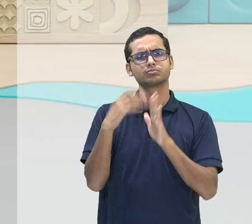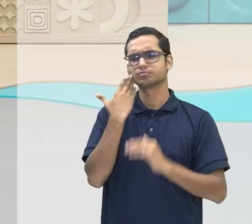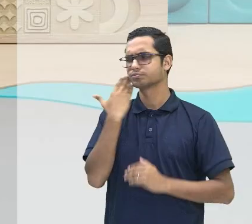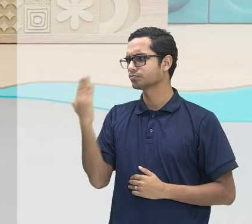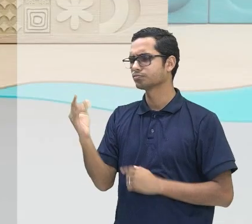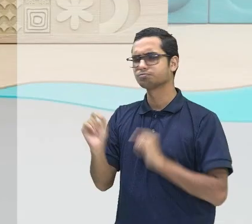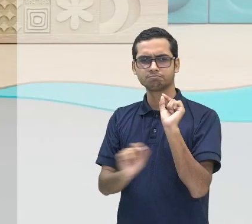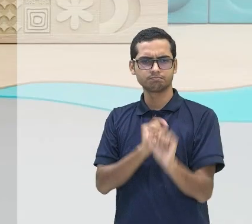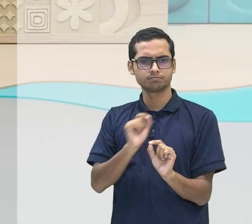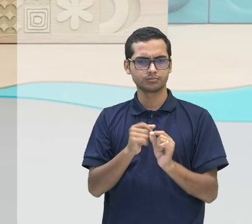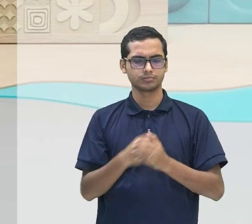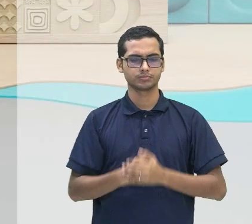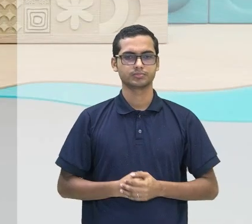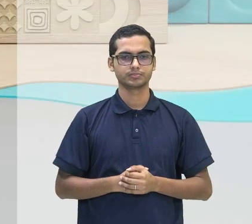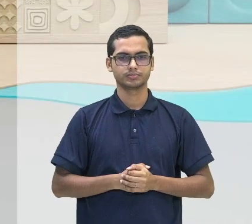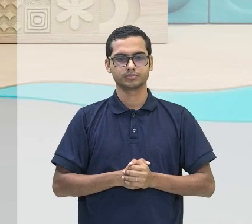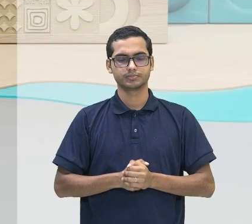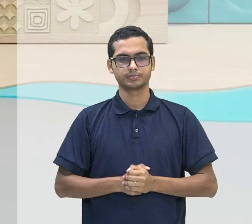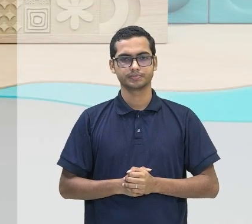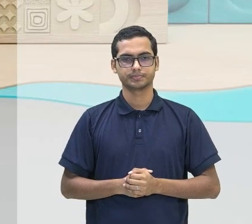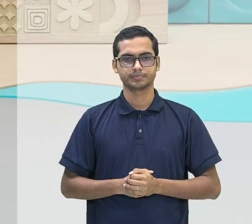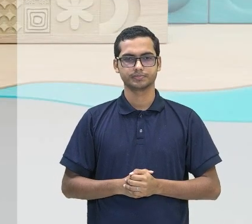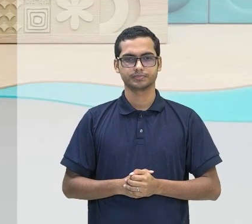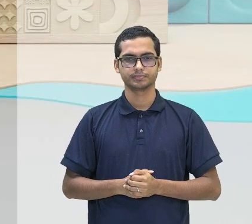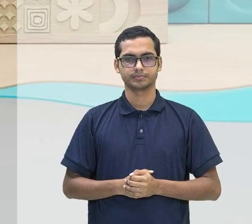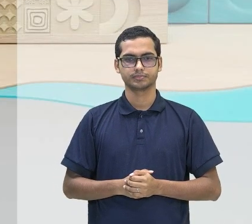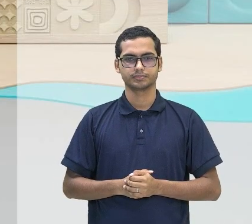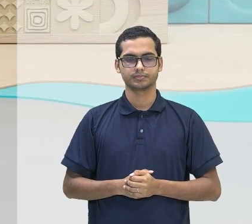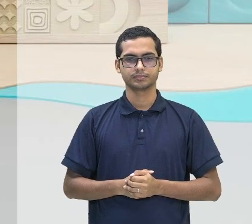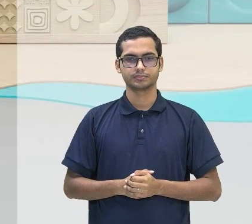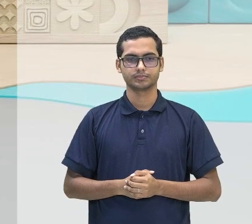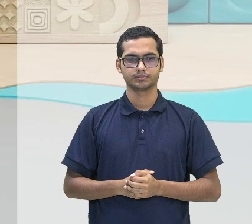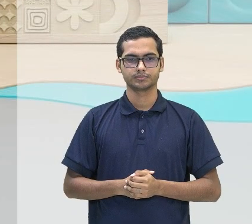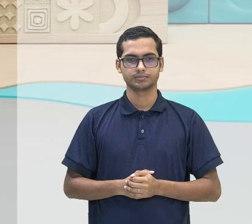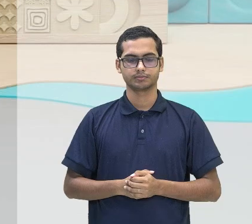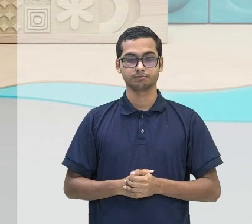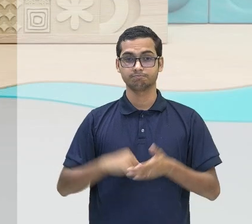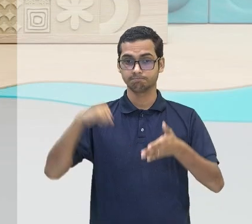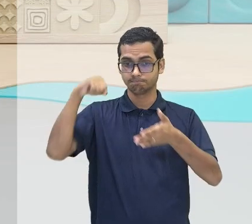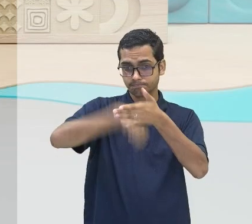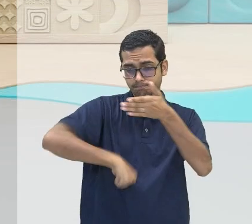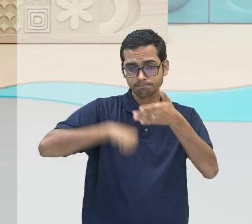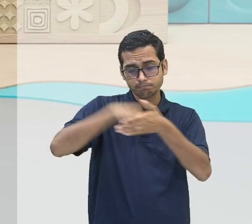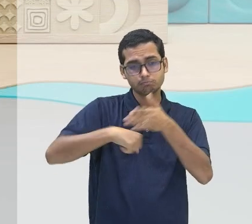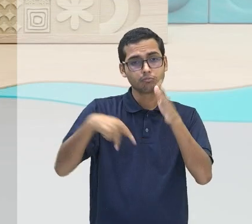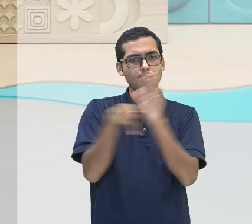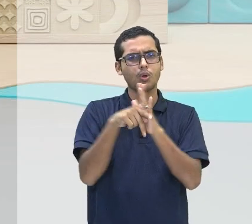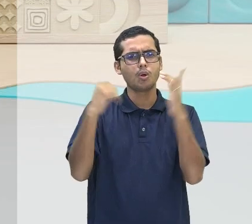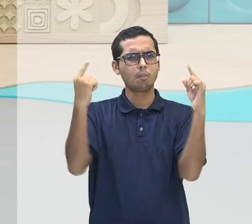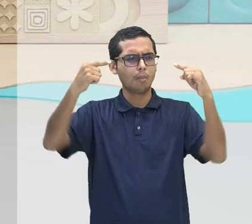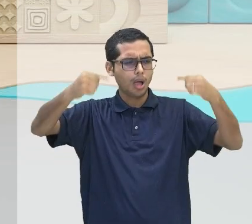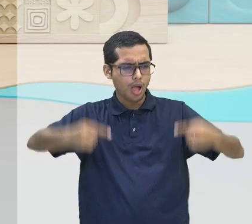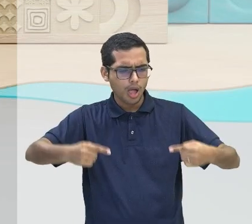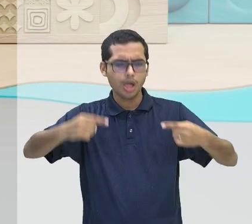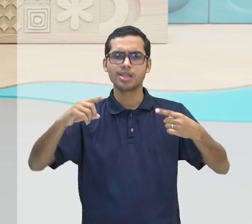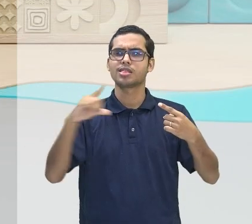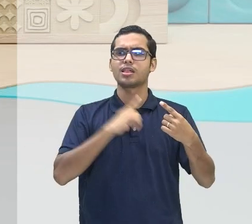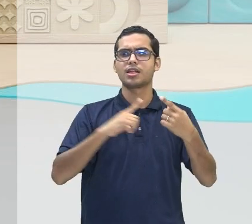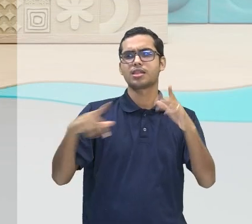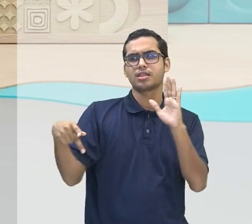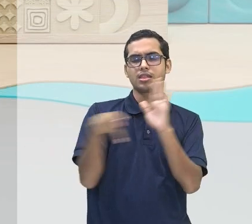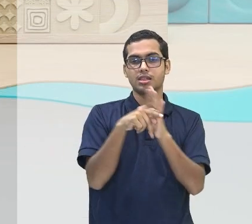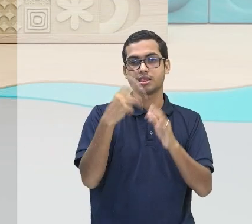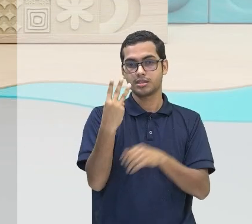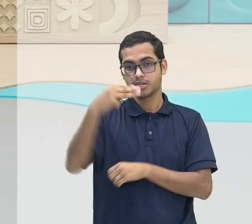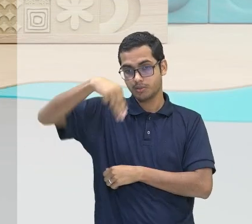brasileiro. Bom, começando então com as lutas, né, que elas possuem ali a duração de 3 minutos para